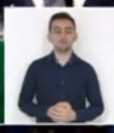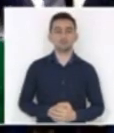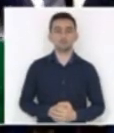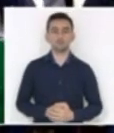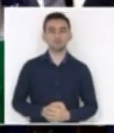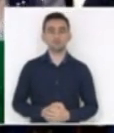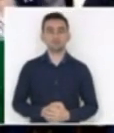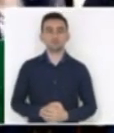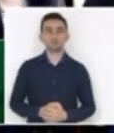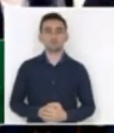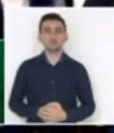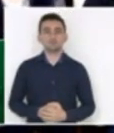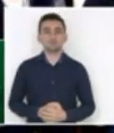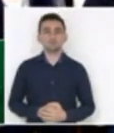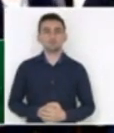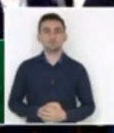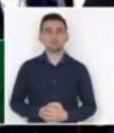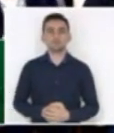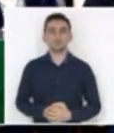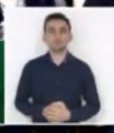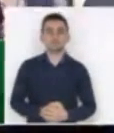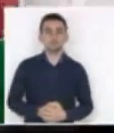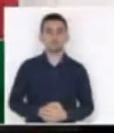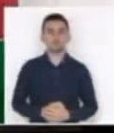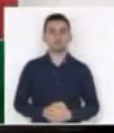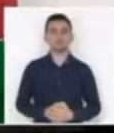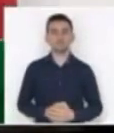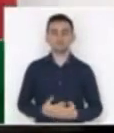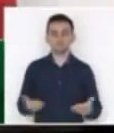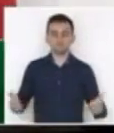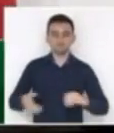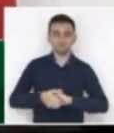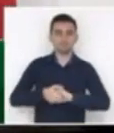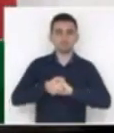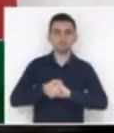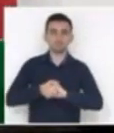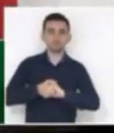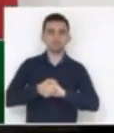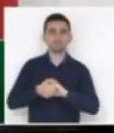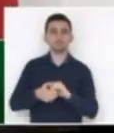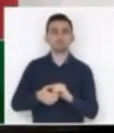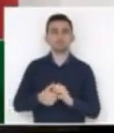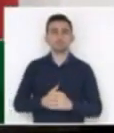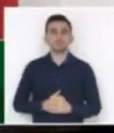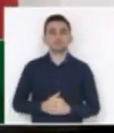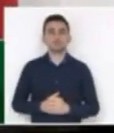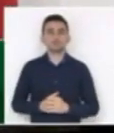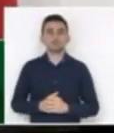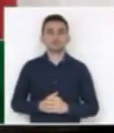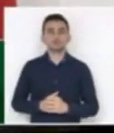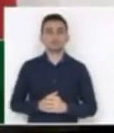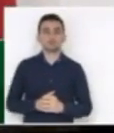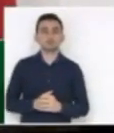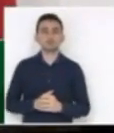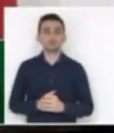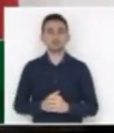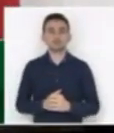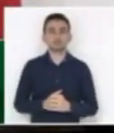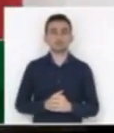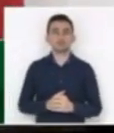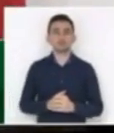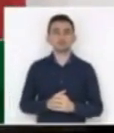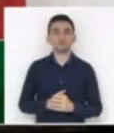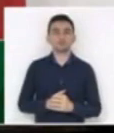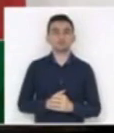Saudar Vossa Excelência, gostaria de saudar os senhores deputados, saudar também os nossos visitantes, qual tive a oportunidade de manhã de